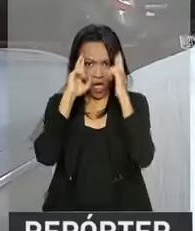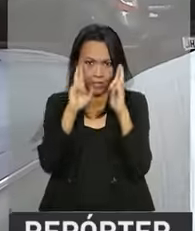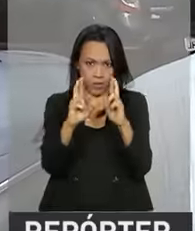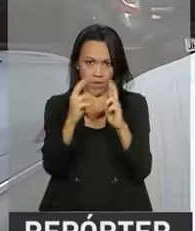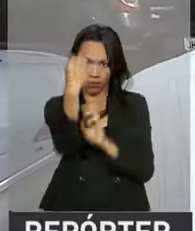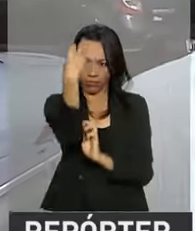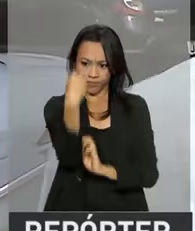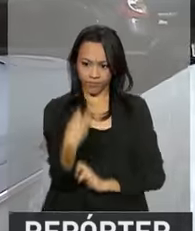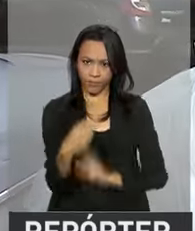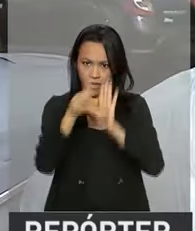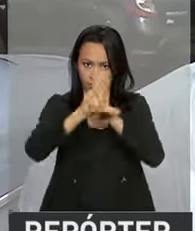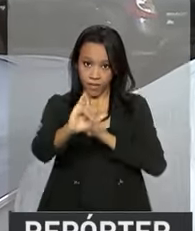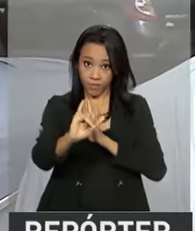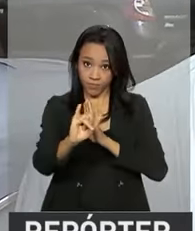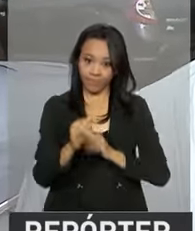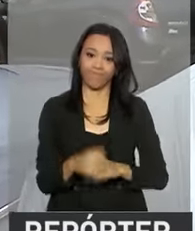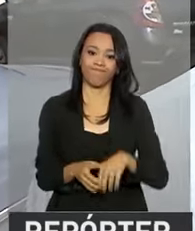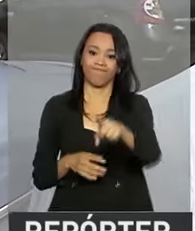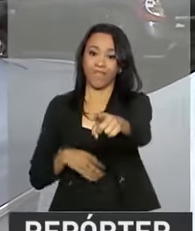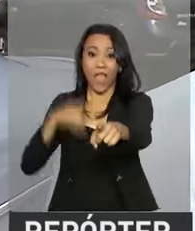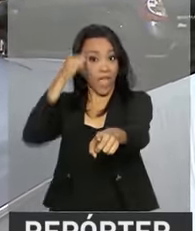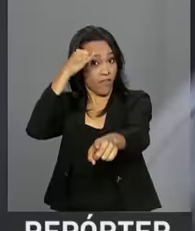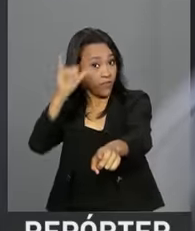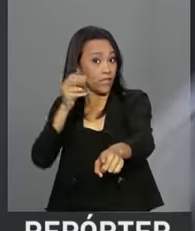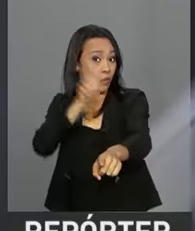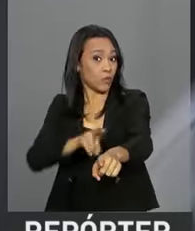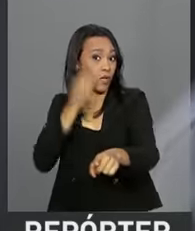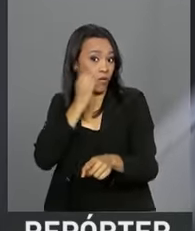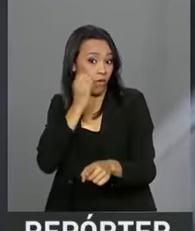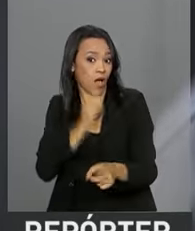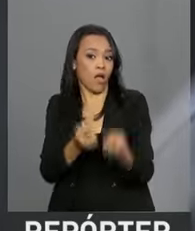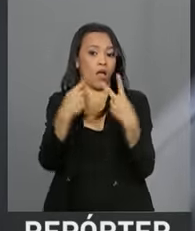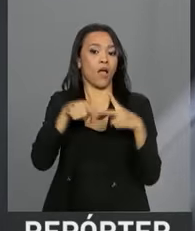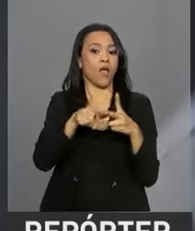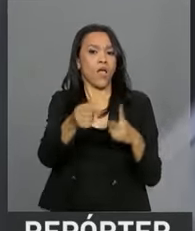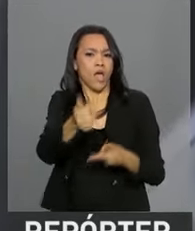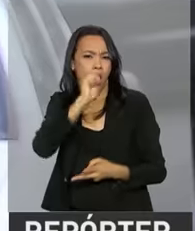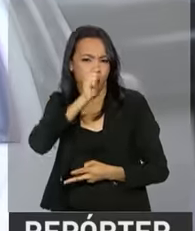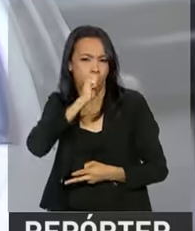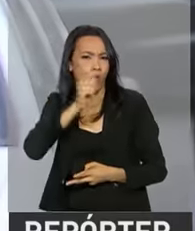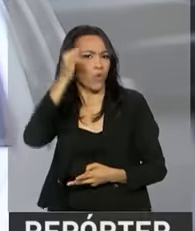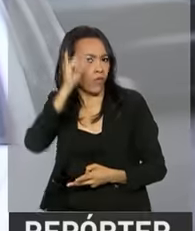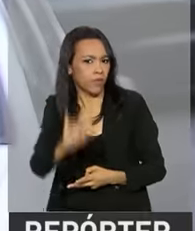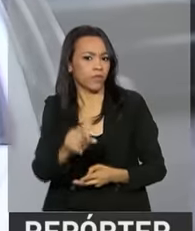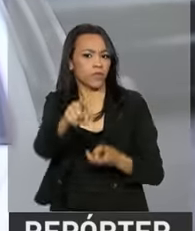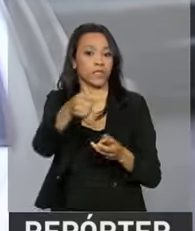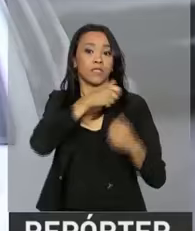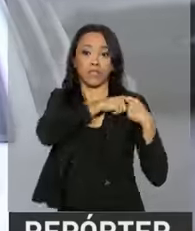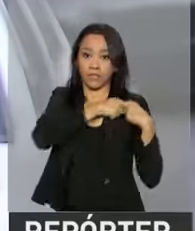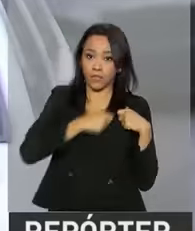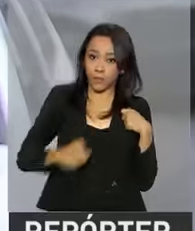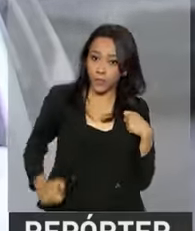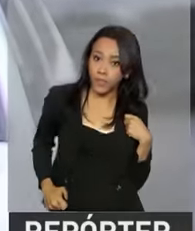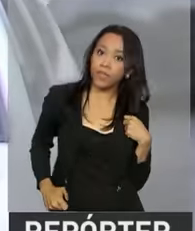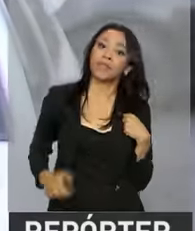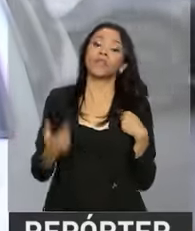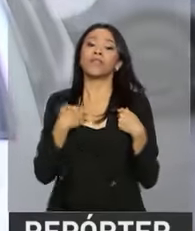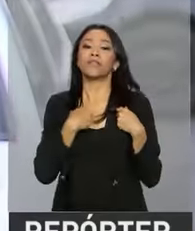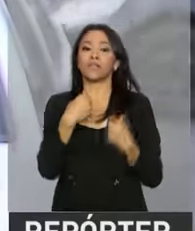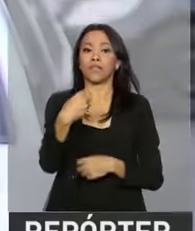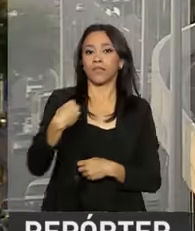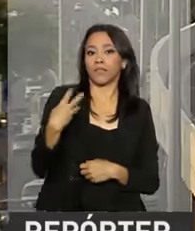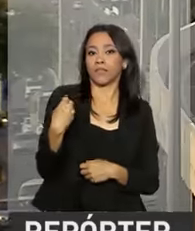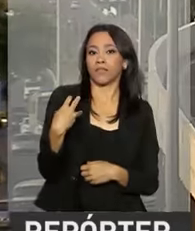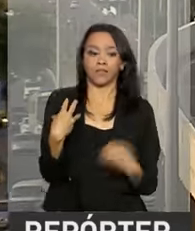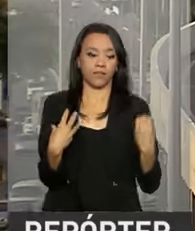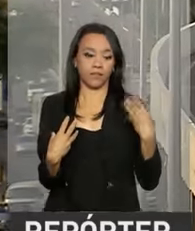legislação? Eu evito usar o celular. E o consumo do álcool, né? Cinto de segurança, seta